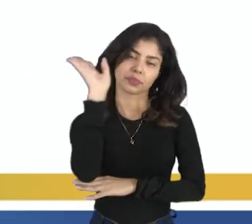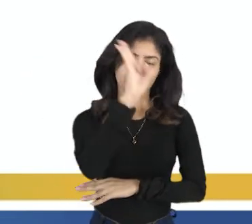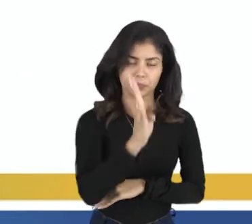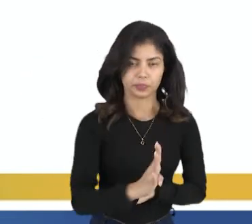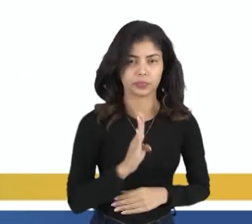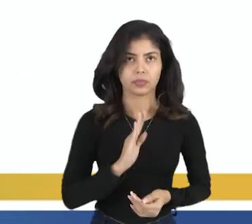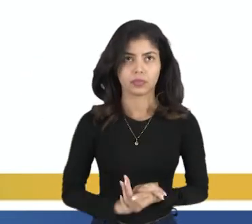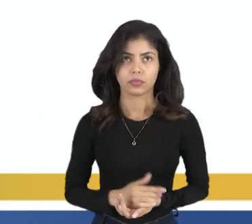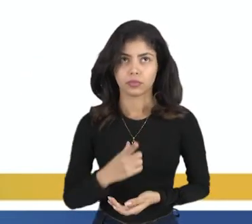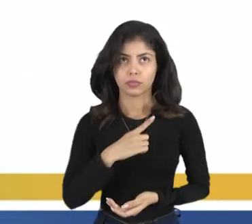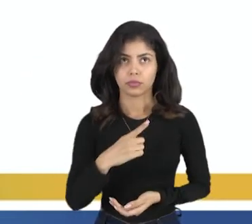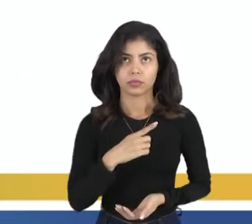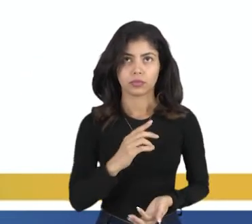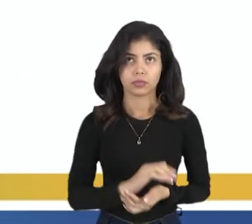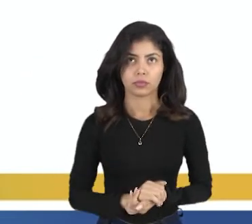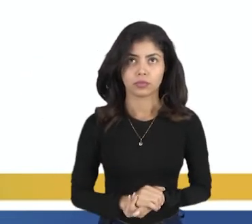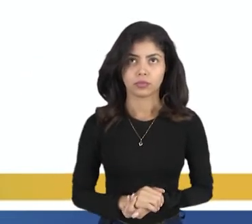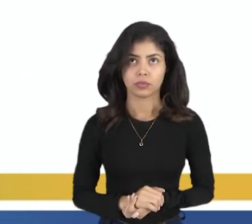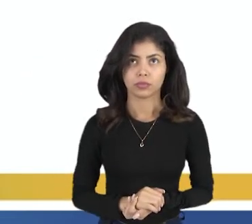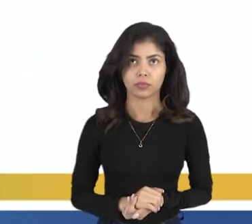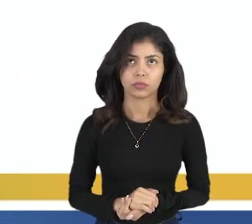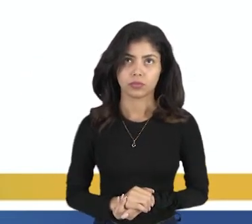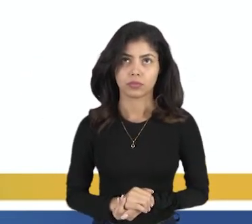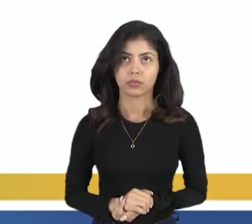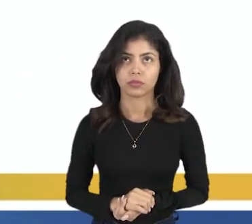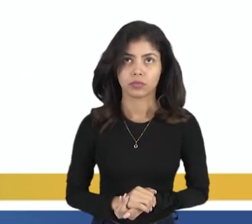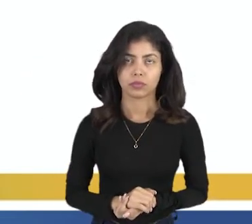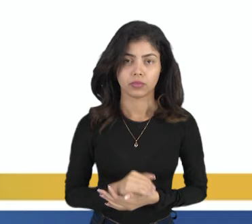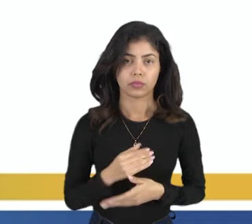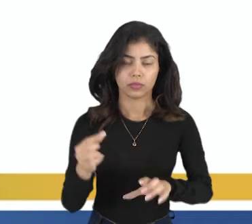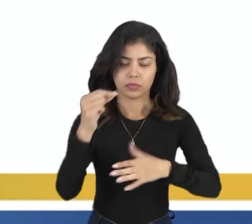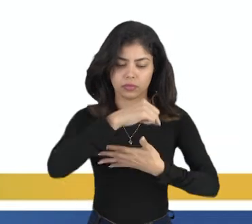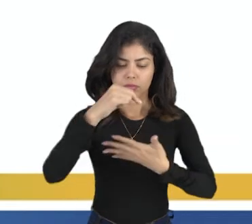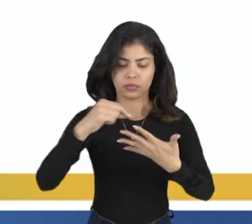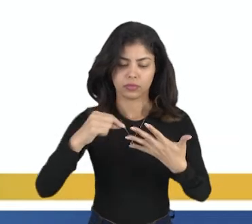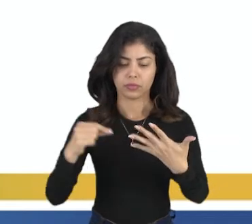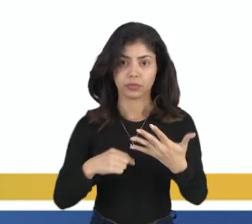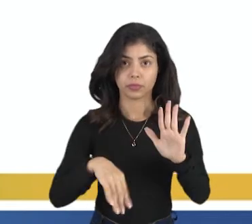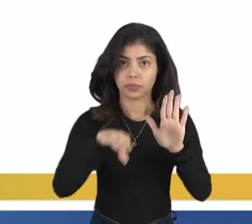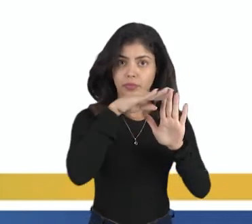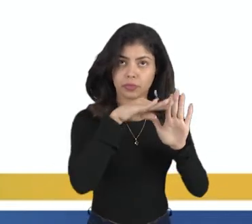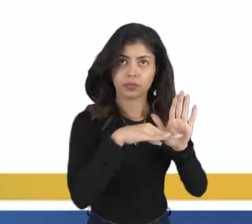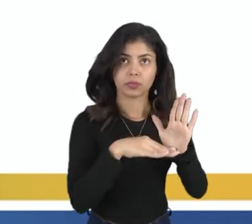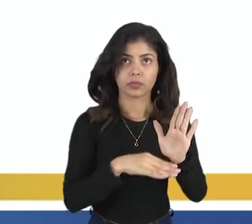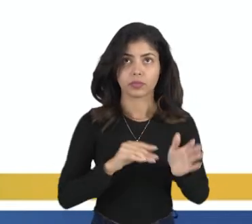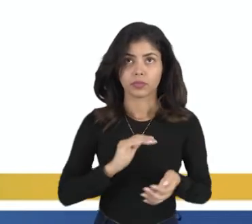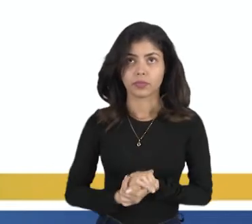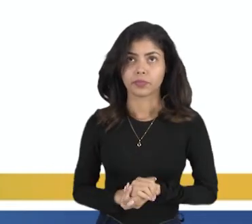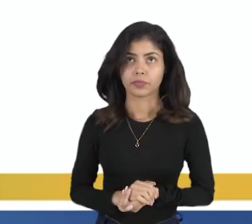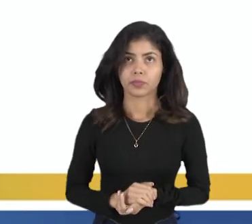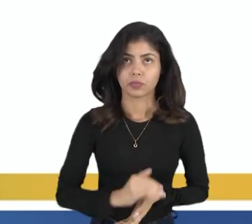brasileiras, né? Nós temos, então, né, os tipos de árvores aí listados no nosso eixo